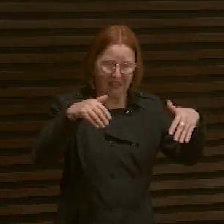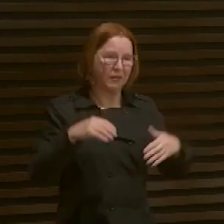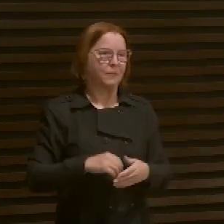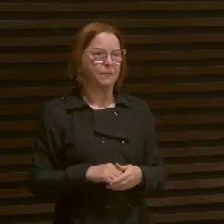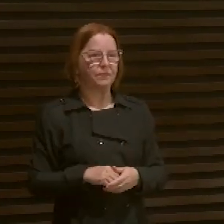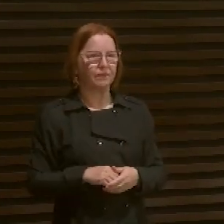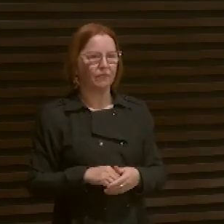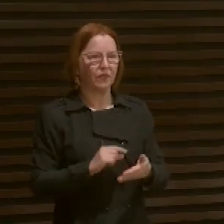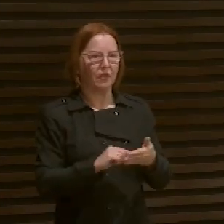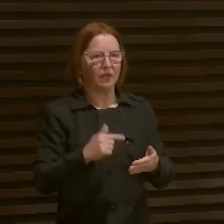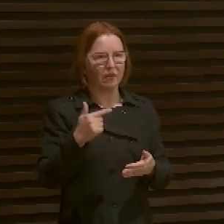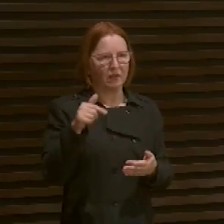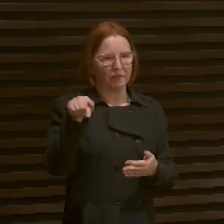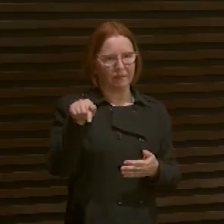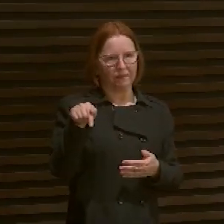Versículo 27.